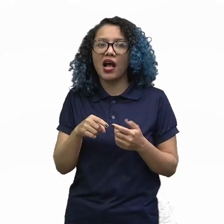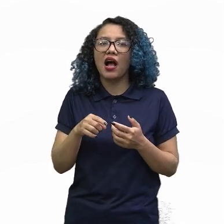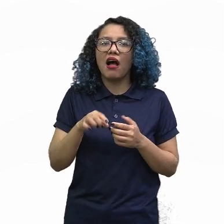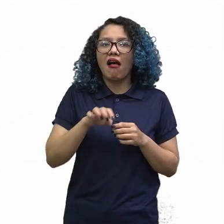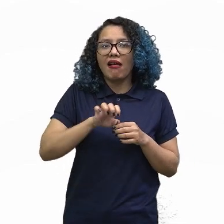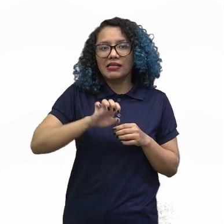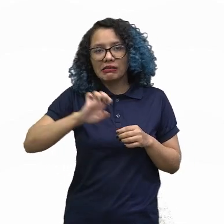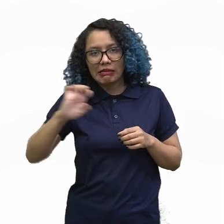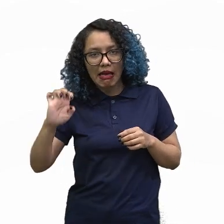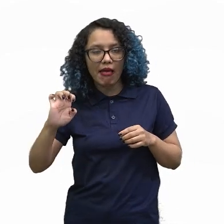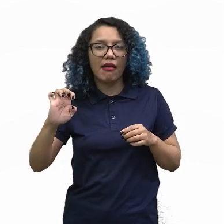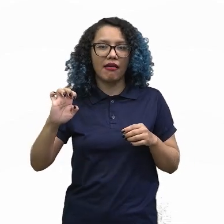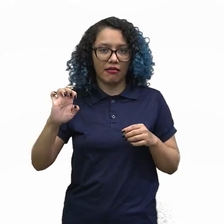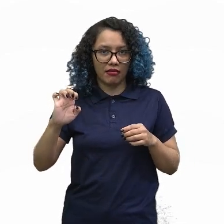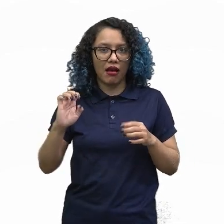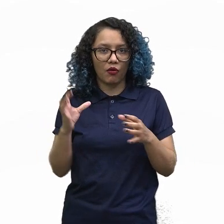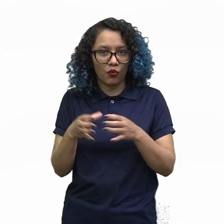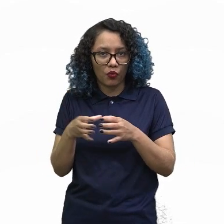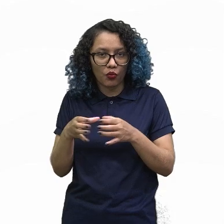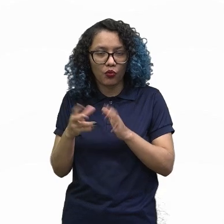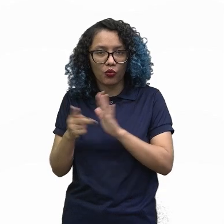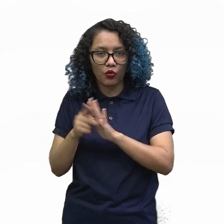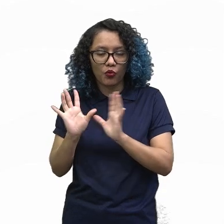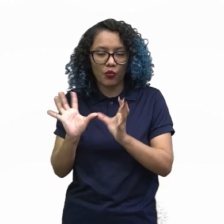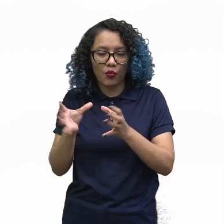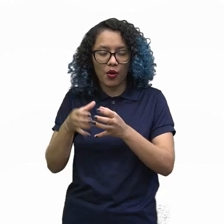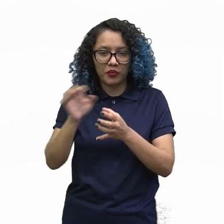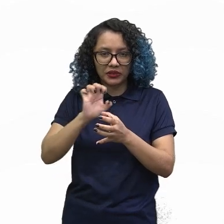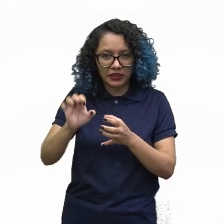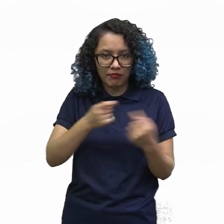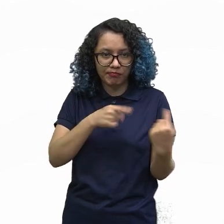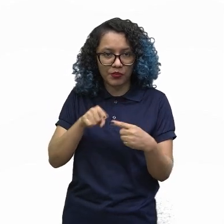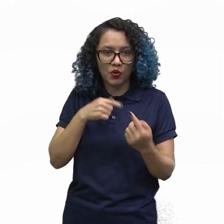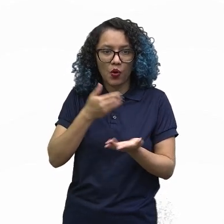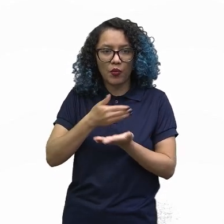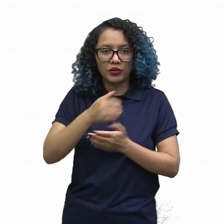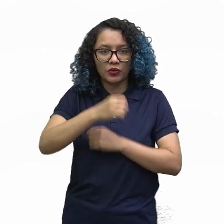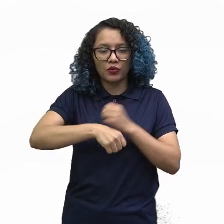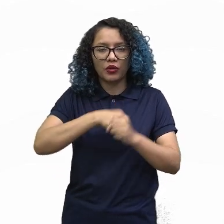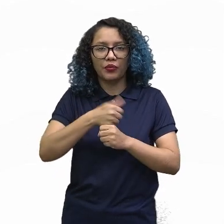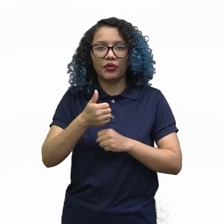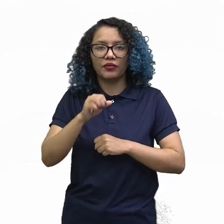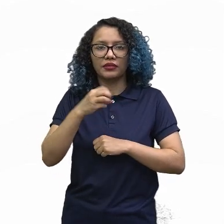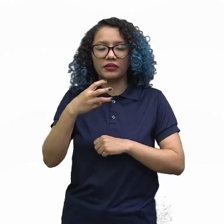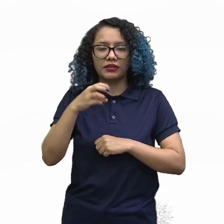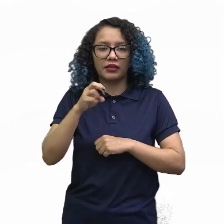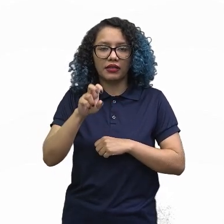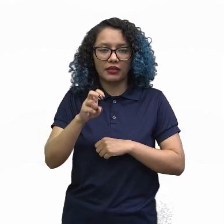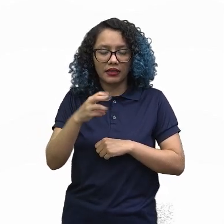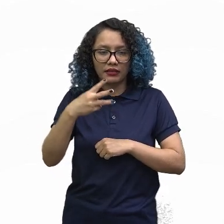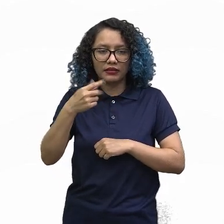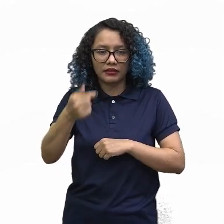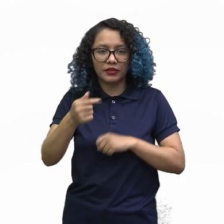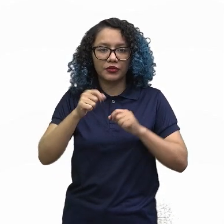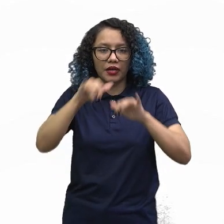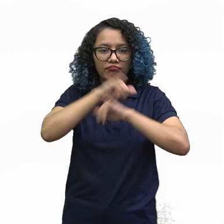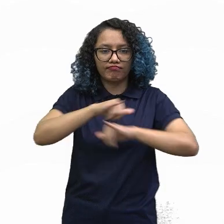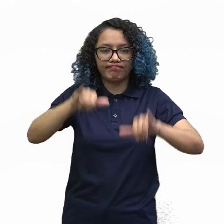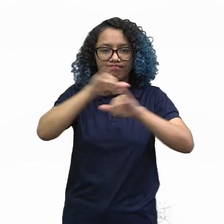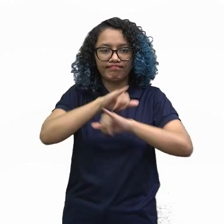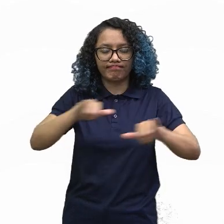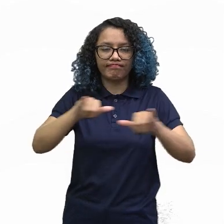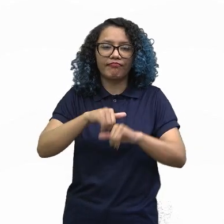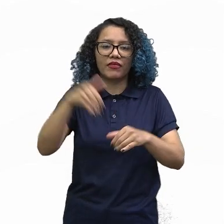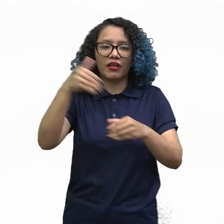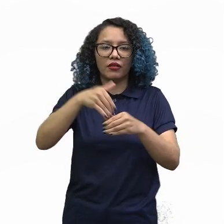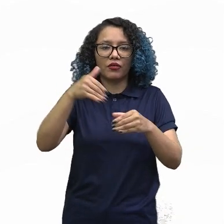ligados à esquerda, teve-se início em 1937 a campanha eleitoral para a escolha do sucessor